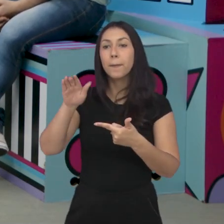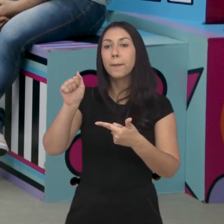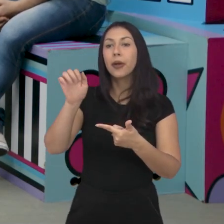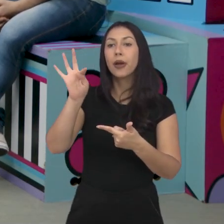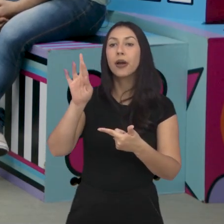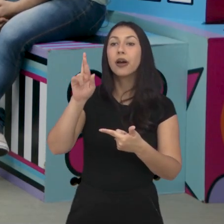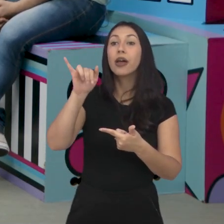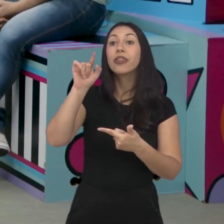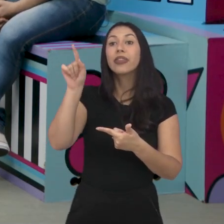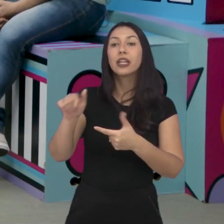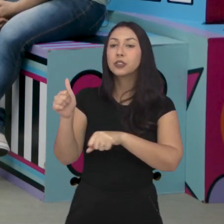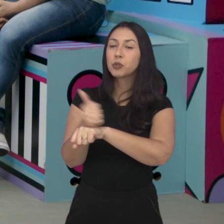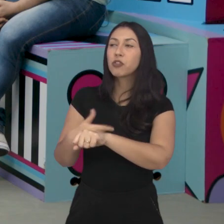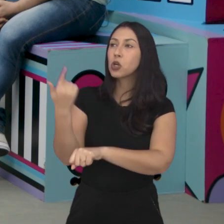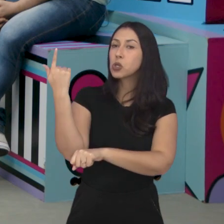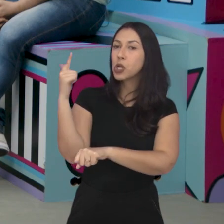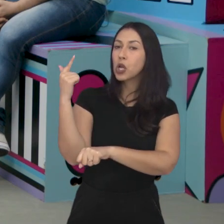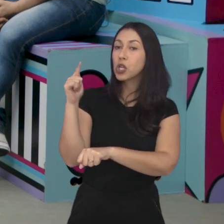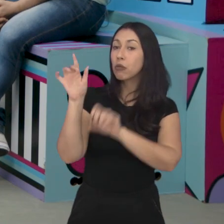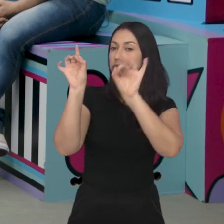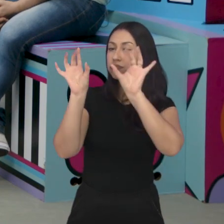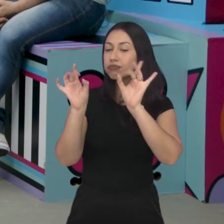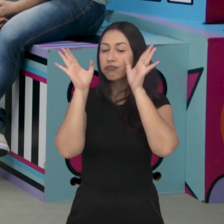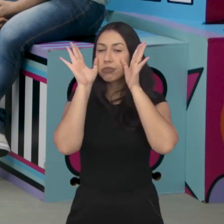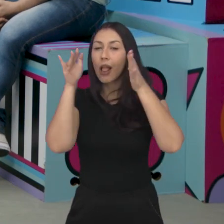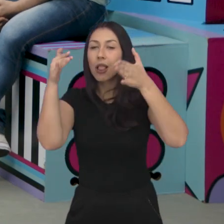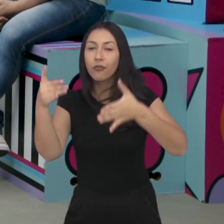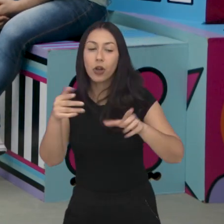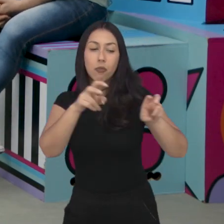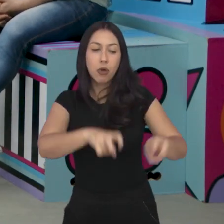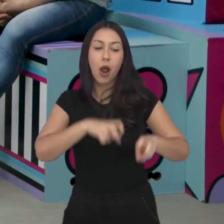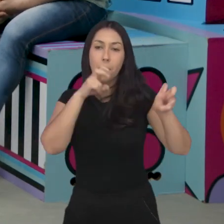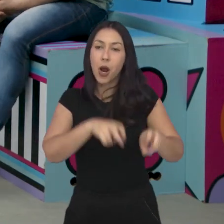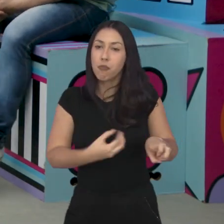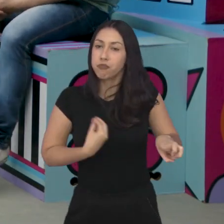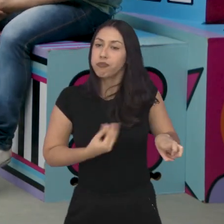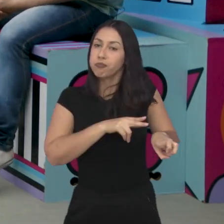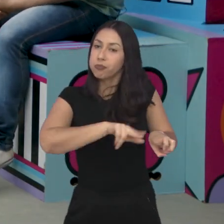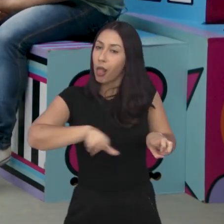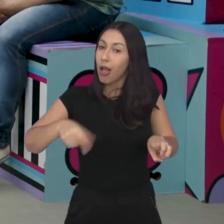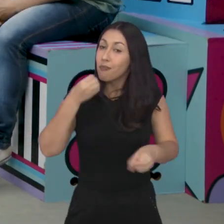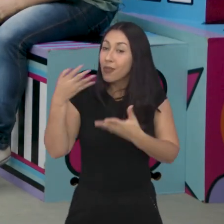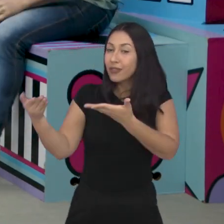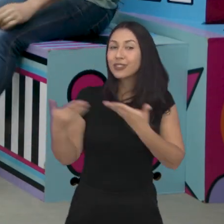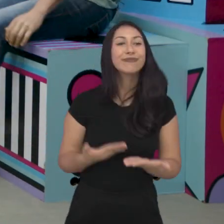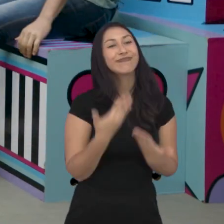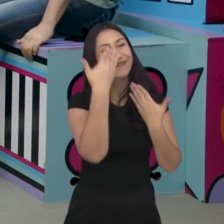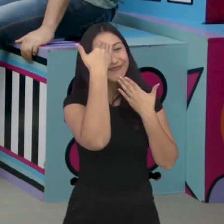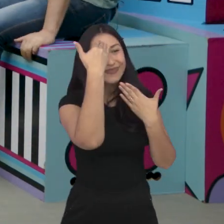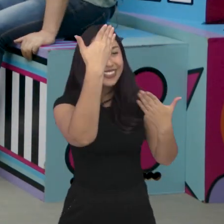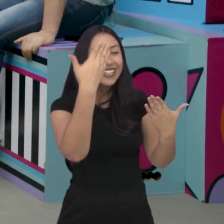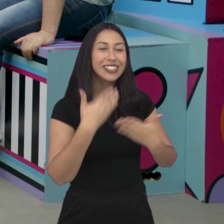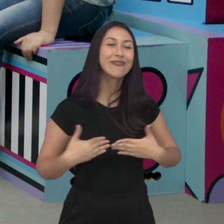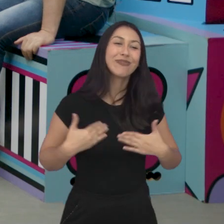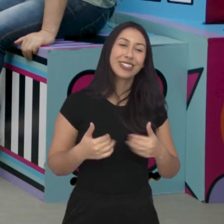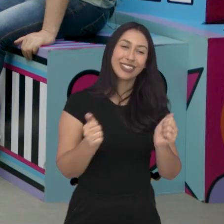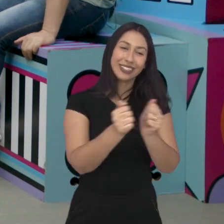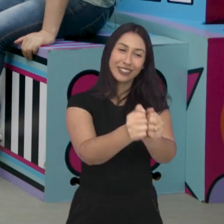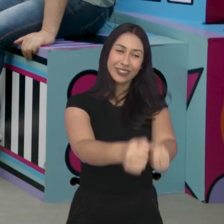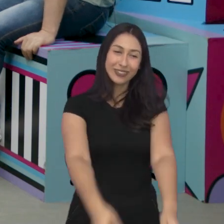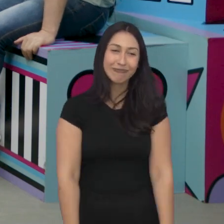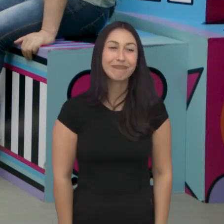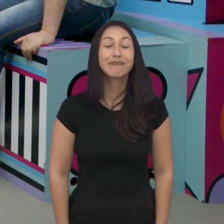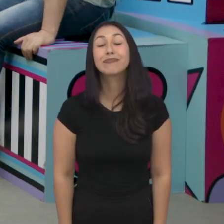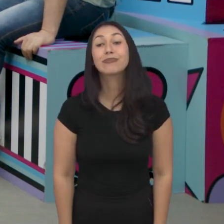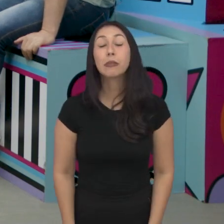Beatriz Carvalho, geógrafa especialista em agrobiodiversidade. Bem-vindos. Obrigada. Obrigado, prazer estar aqui com